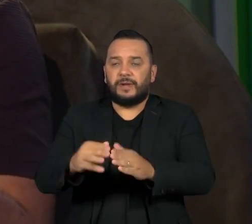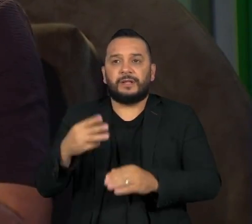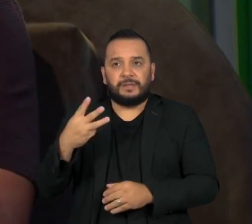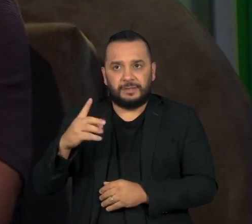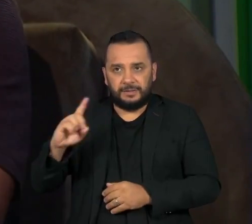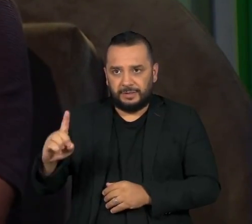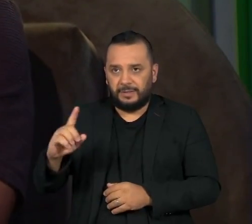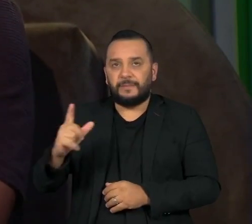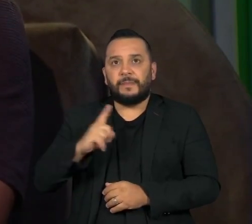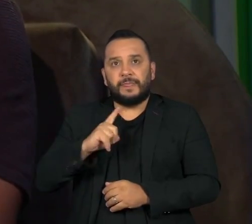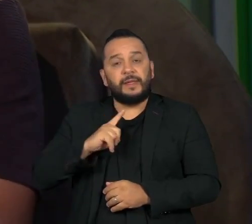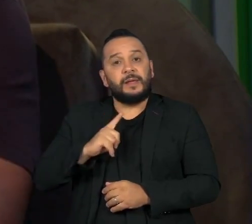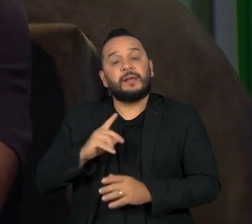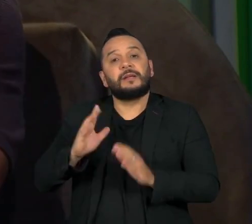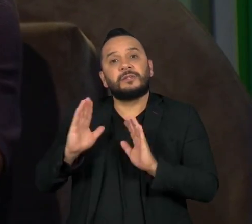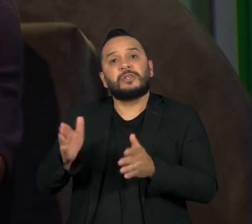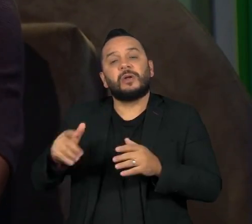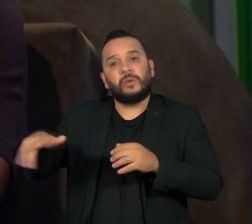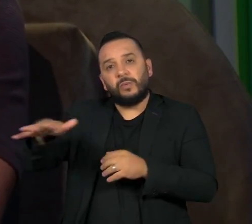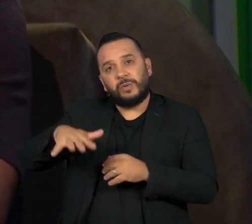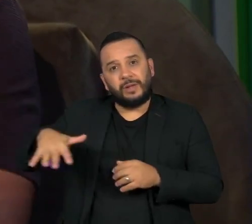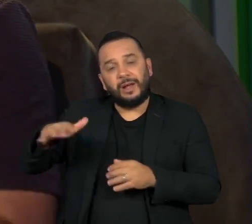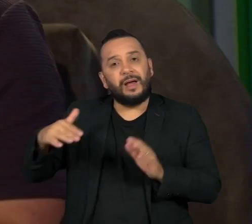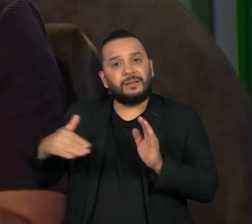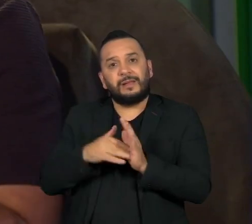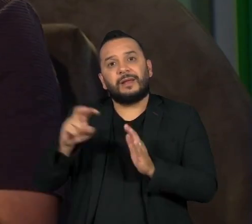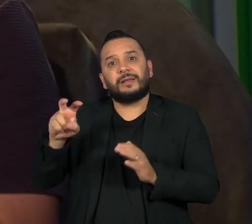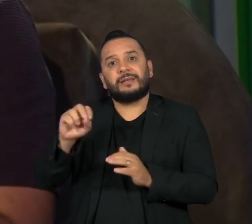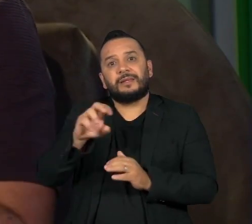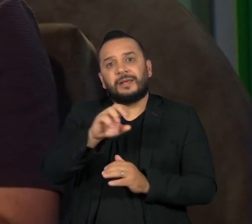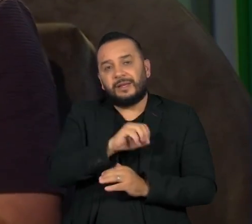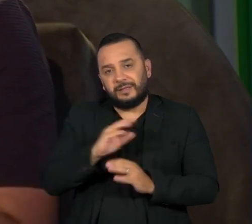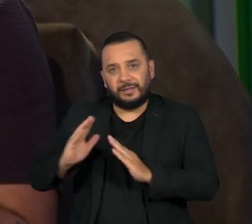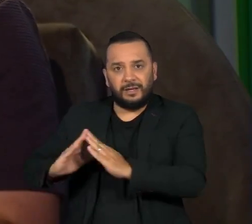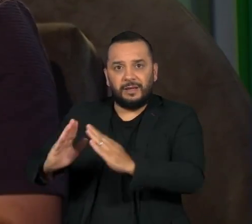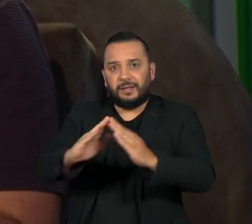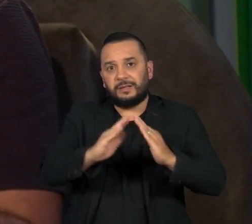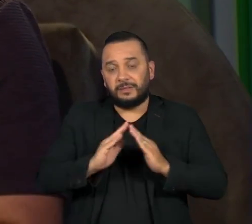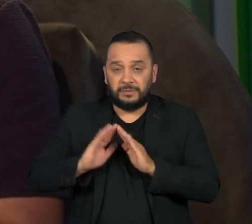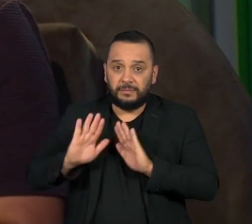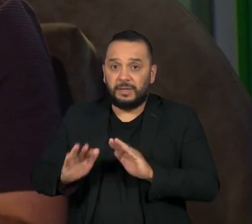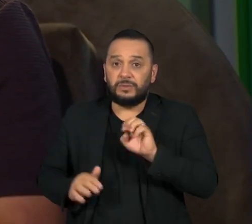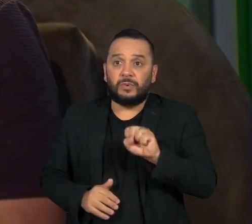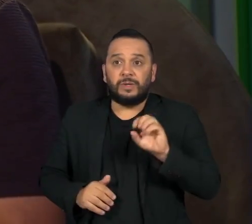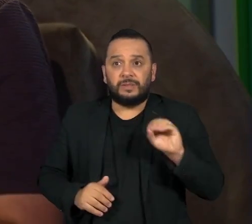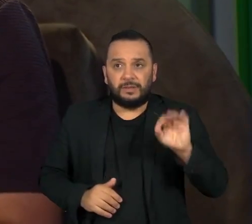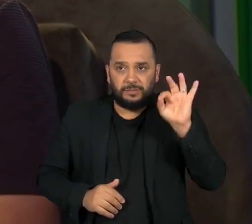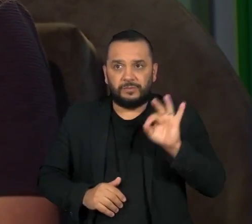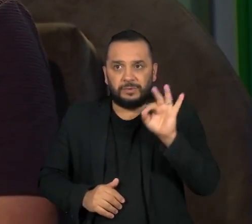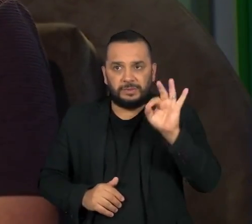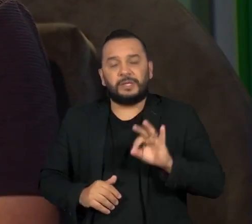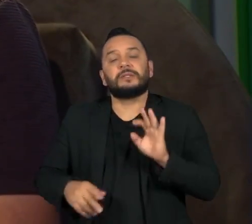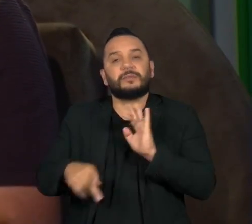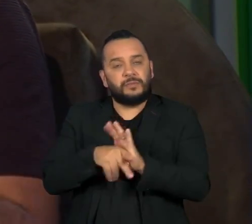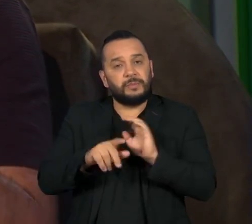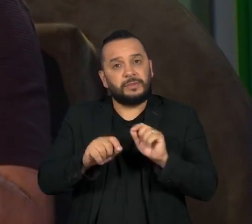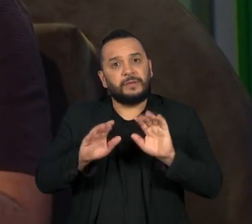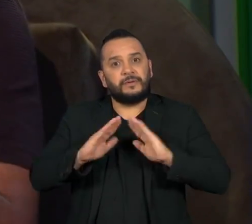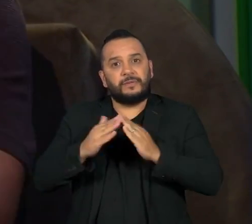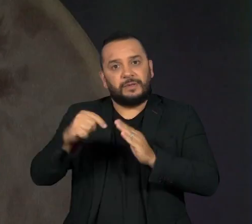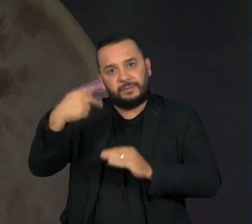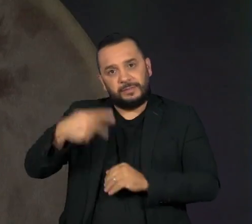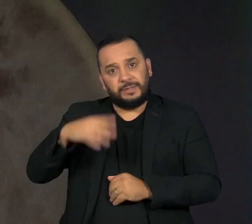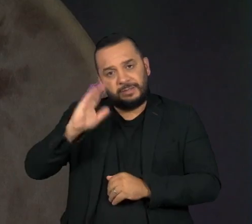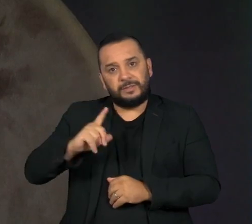territórios de até 500 domicílios, que é um dado importante de eu trazer aqui. 80% das favelas do Brasil são de barraco de madeira e de